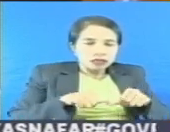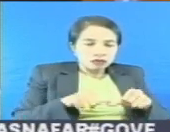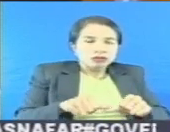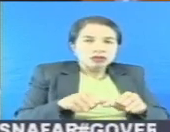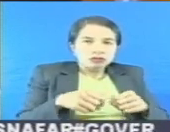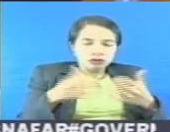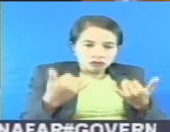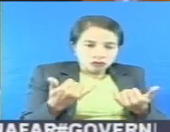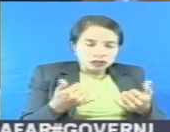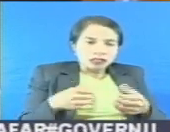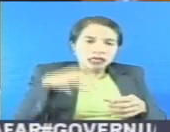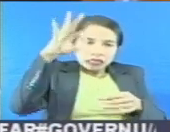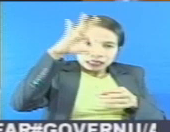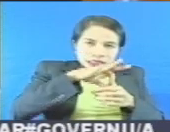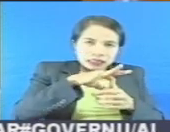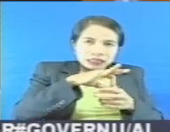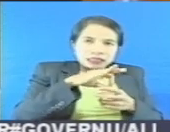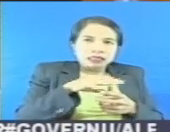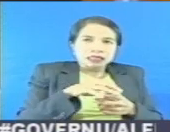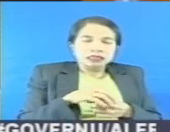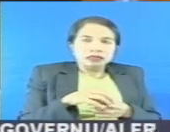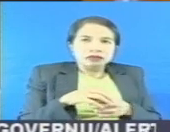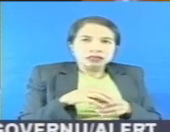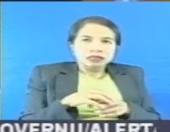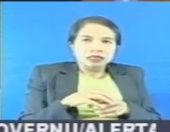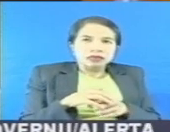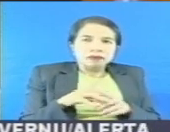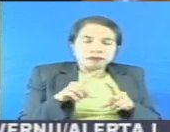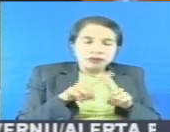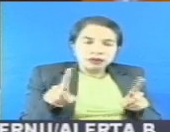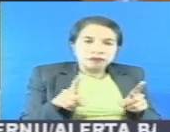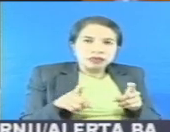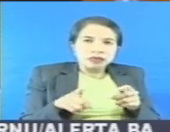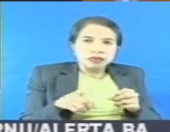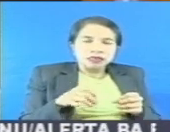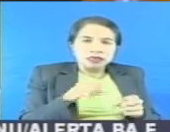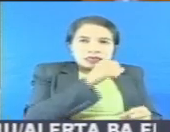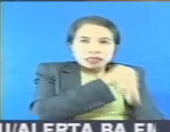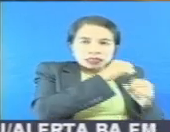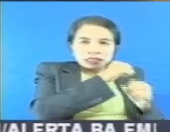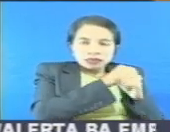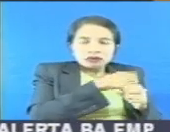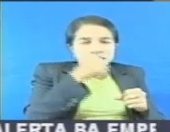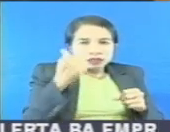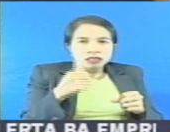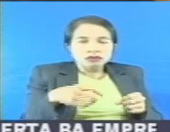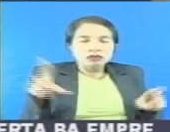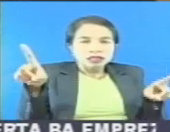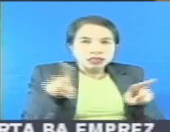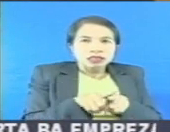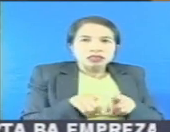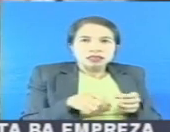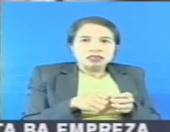ni lesa ne en kwanto tingke iha kandidato selup ne ba jurista may ba paraso mag ne ba